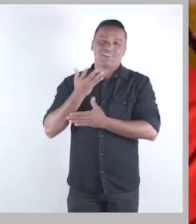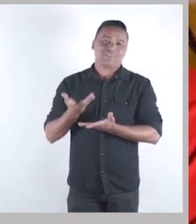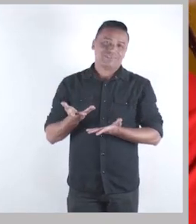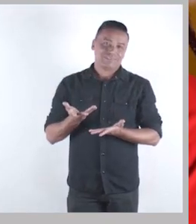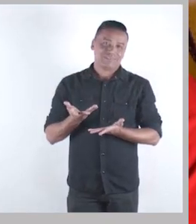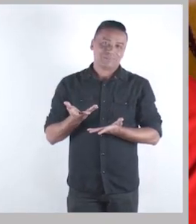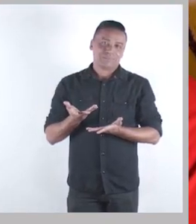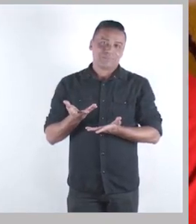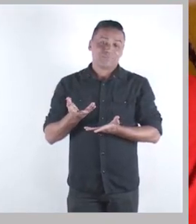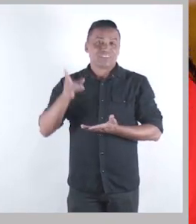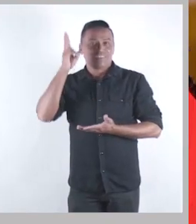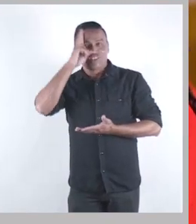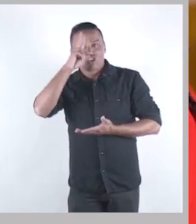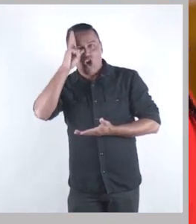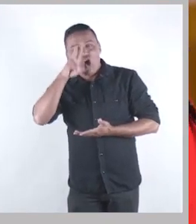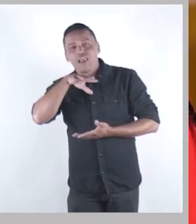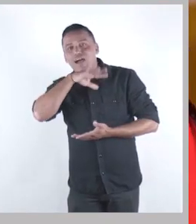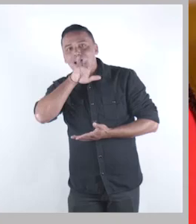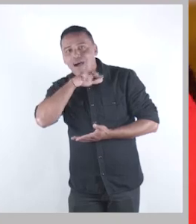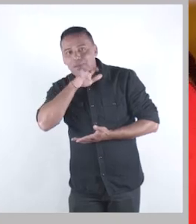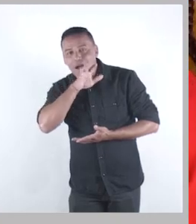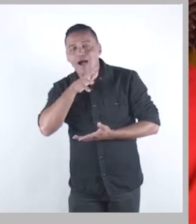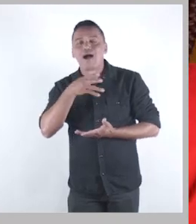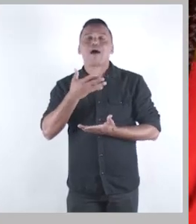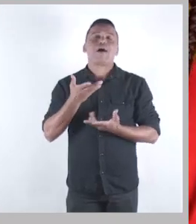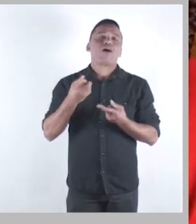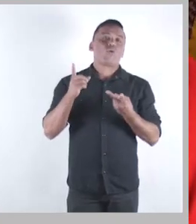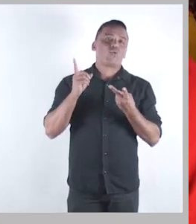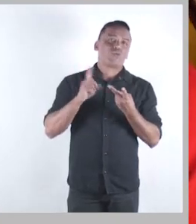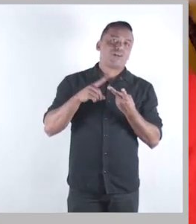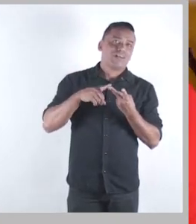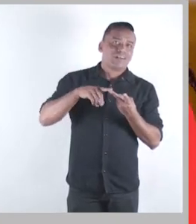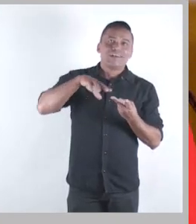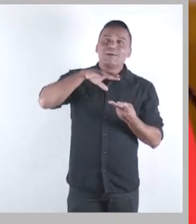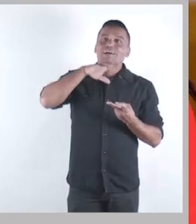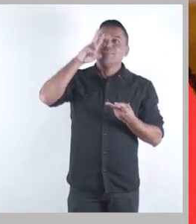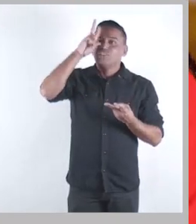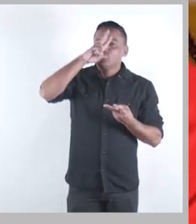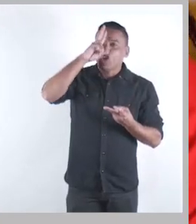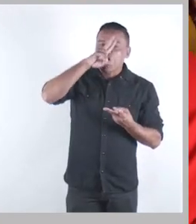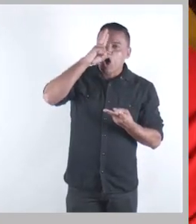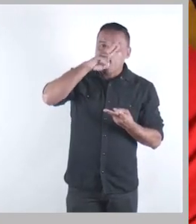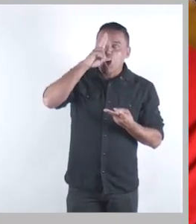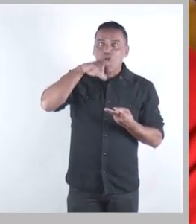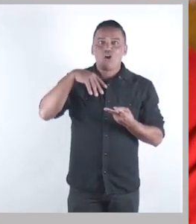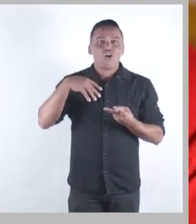histórias dos animais, contar histórias